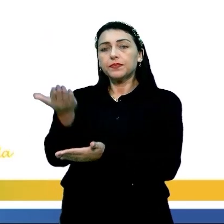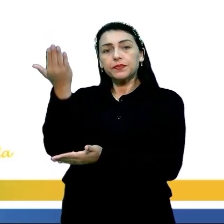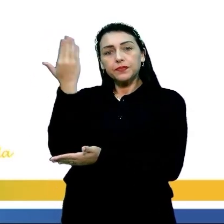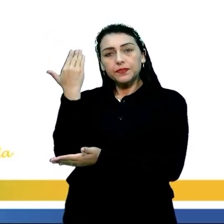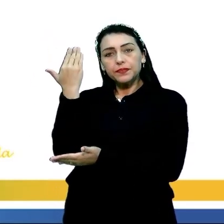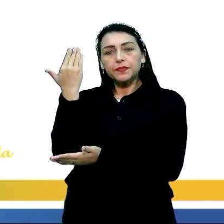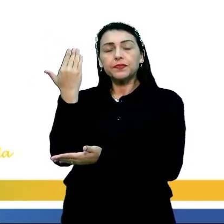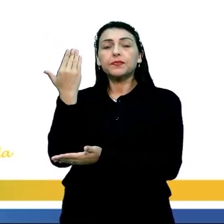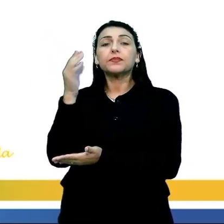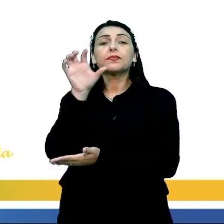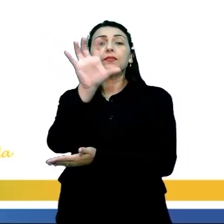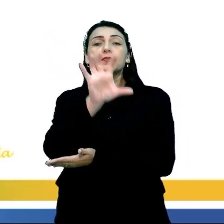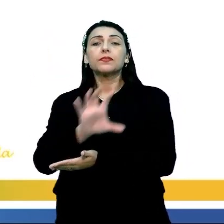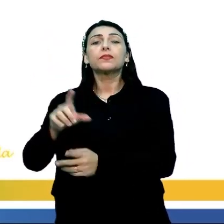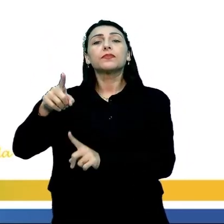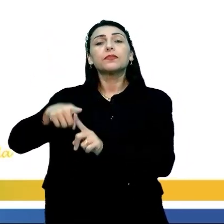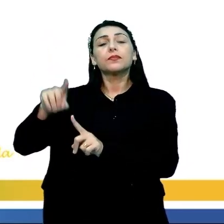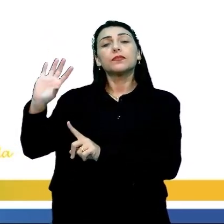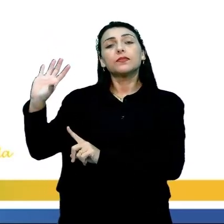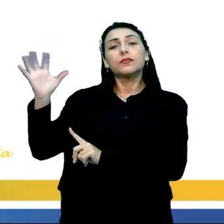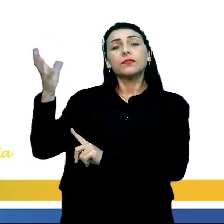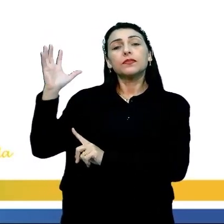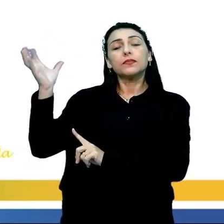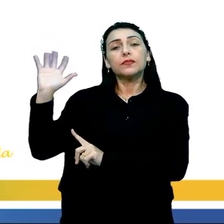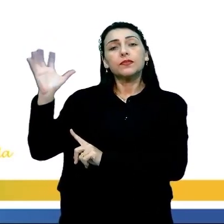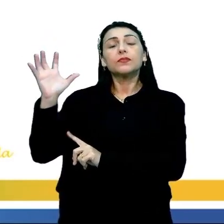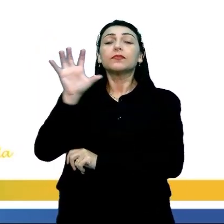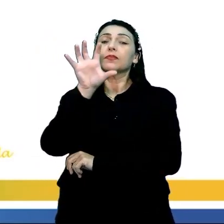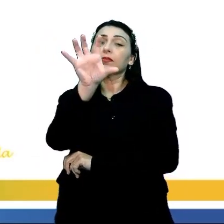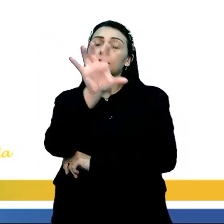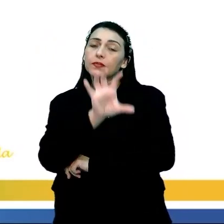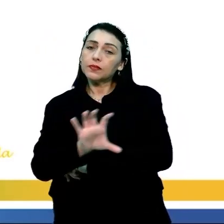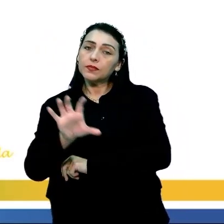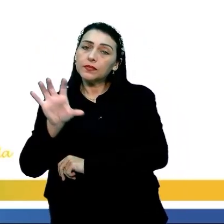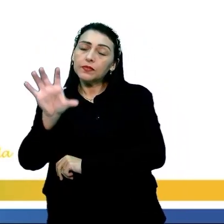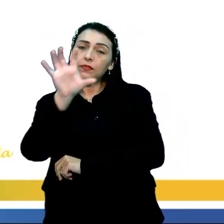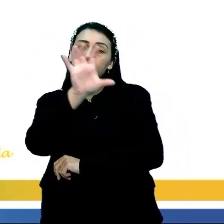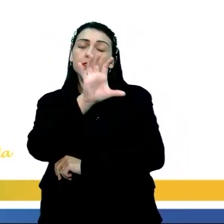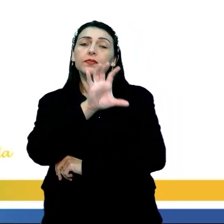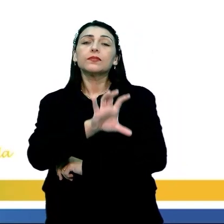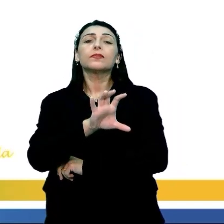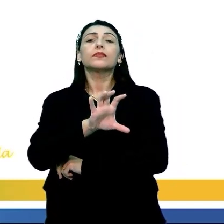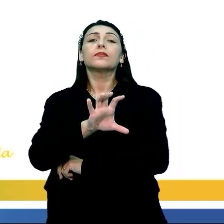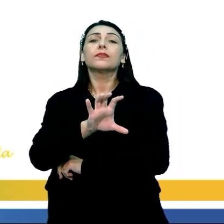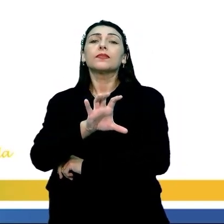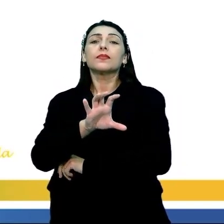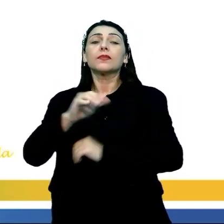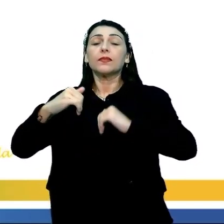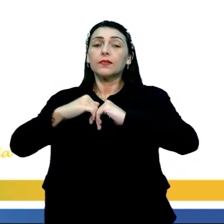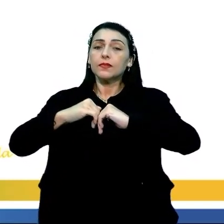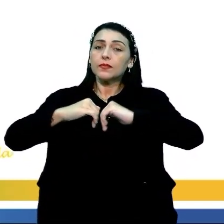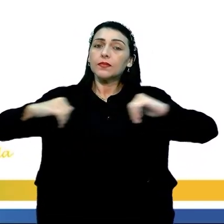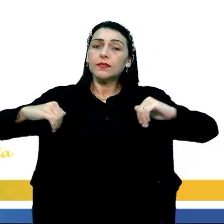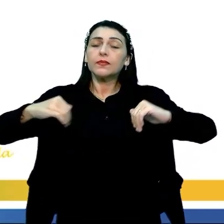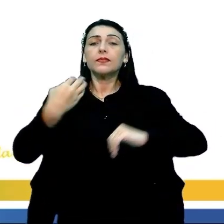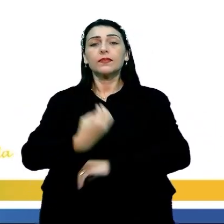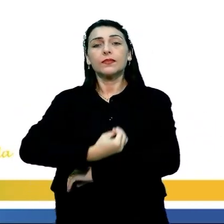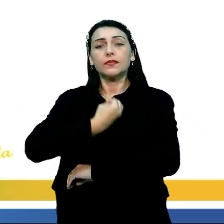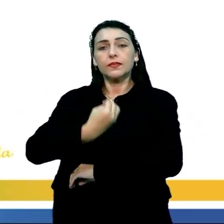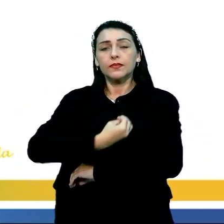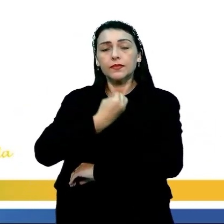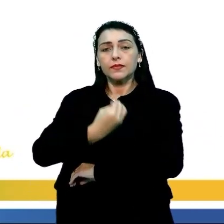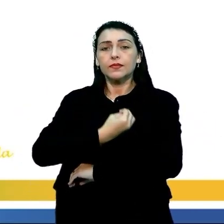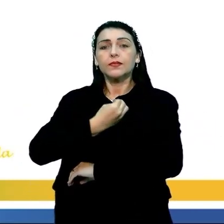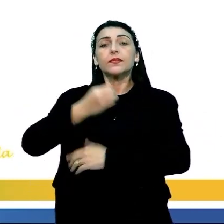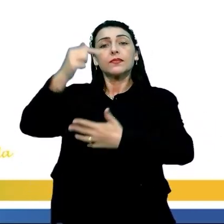anterior. Os domínios morfoclimáticos são grandes regiões delimitadas com base na presença